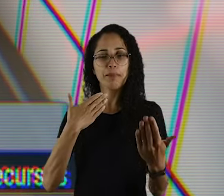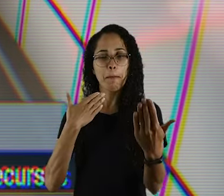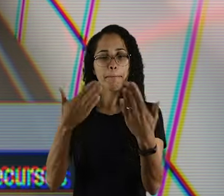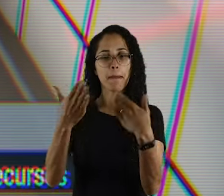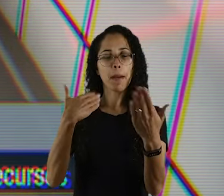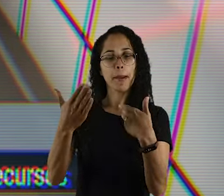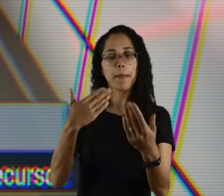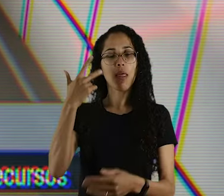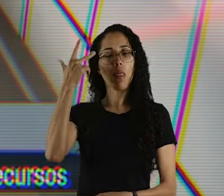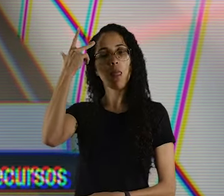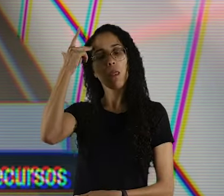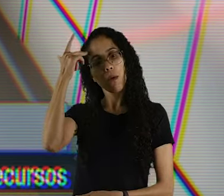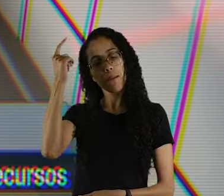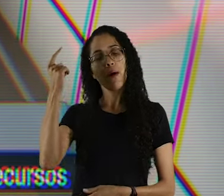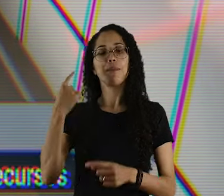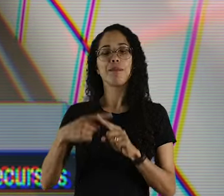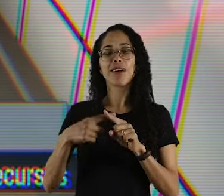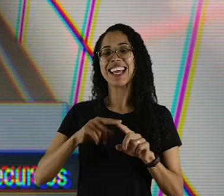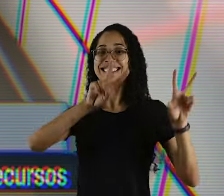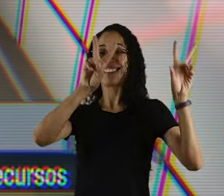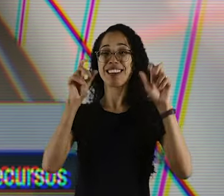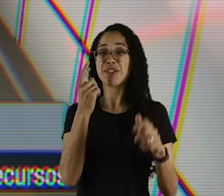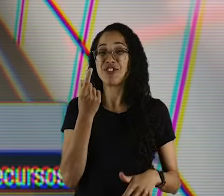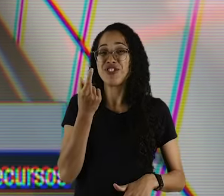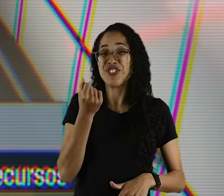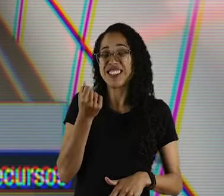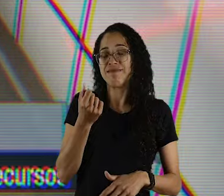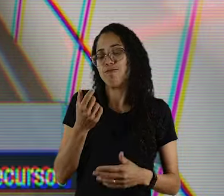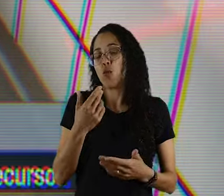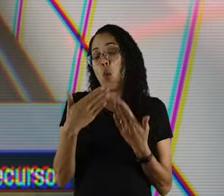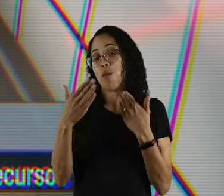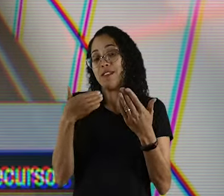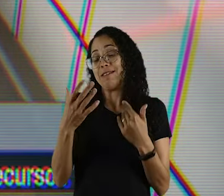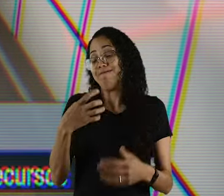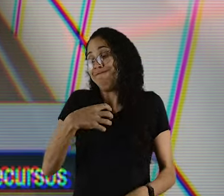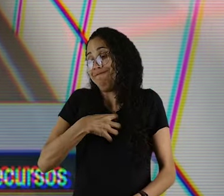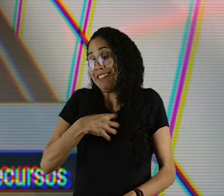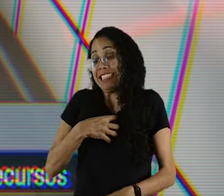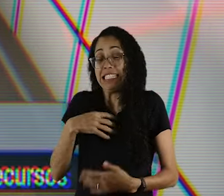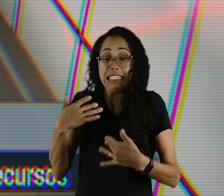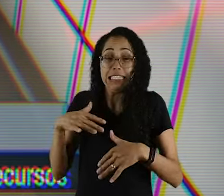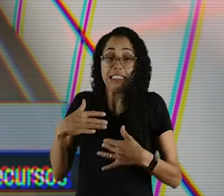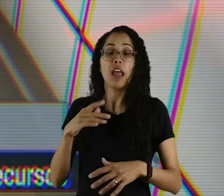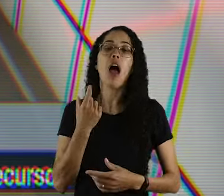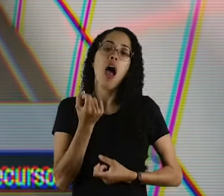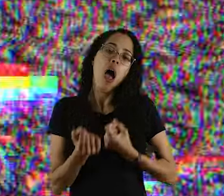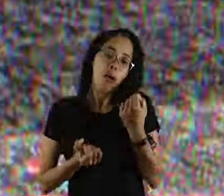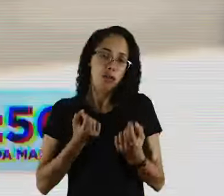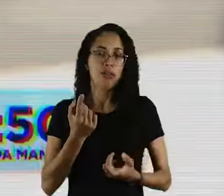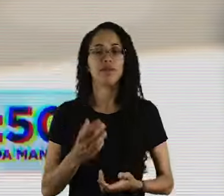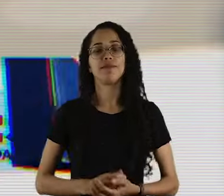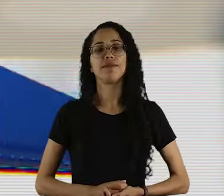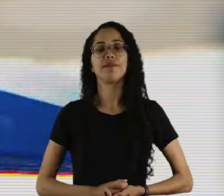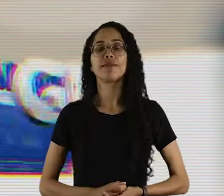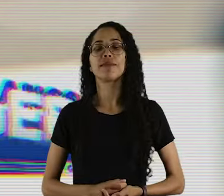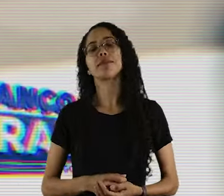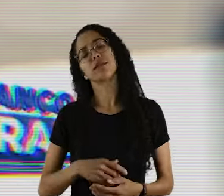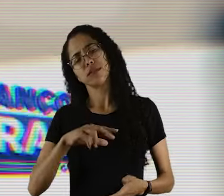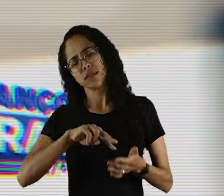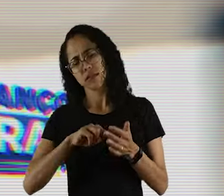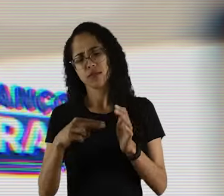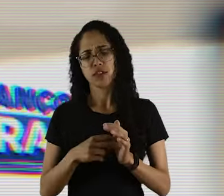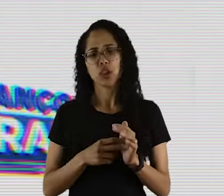fluam livremente, já que conversar sobre dinheiro ainda é um tabu e gera desconforto em muitas pessoas. Como se fosse um